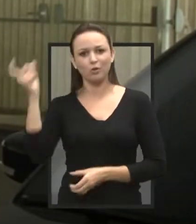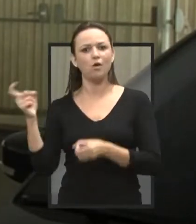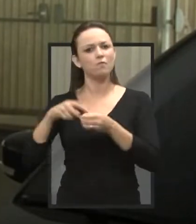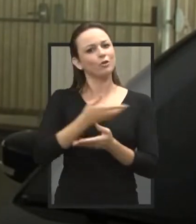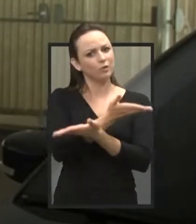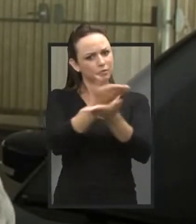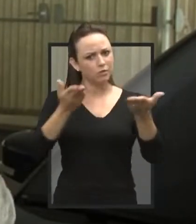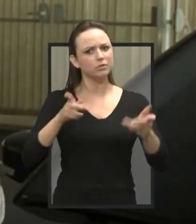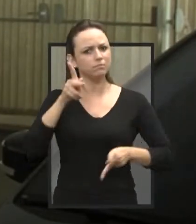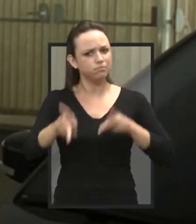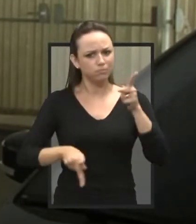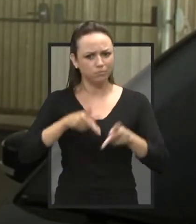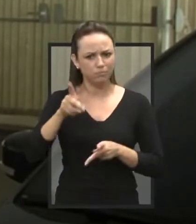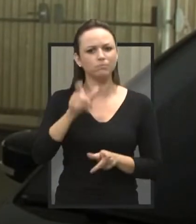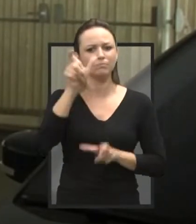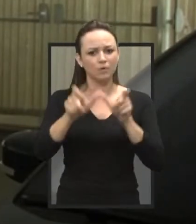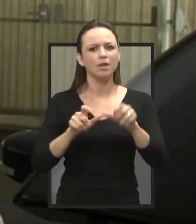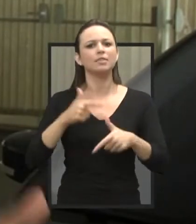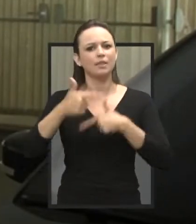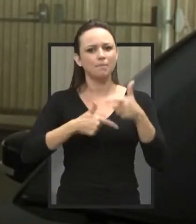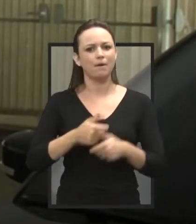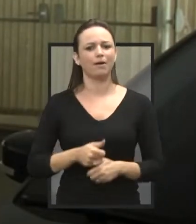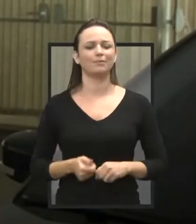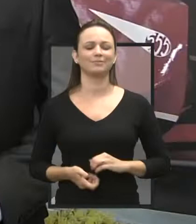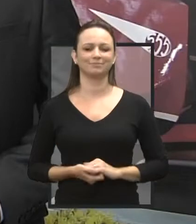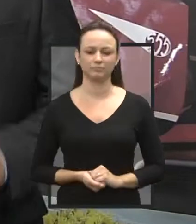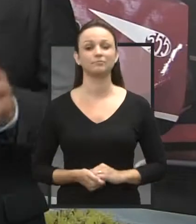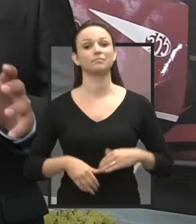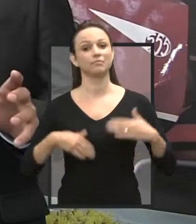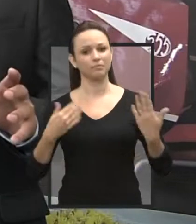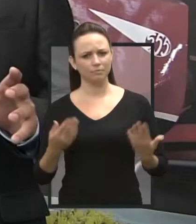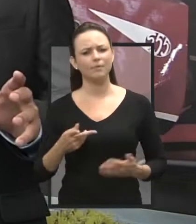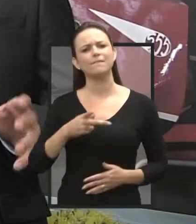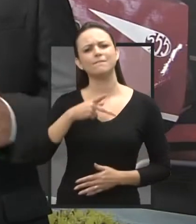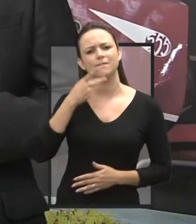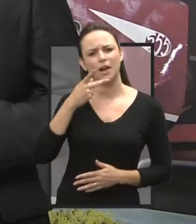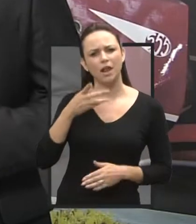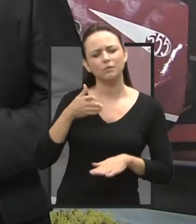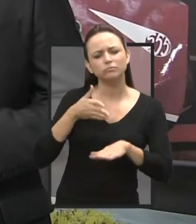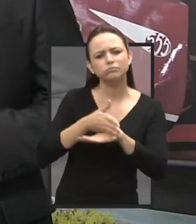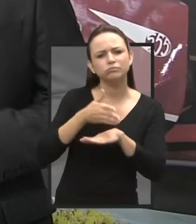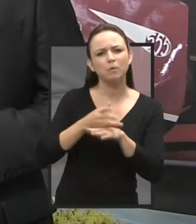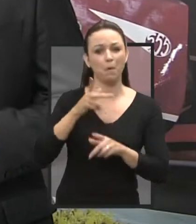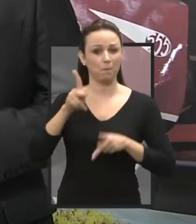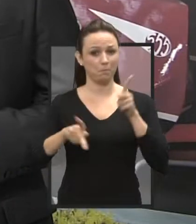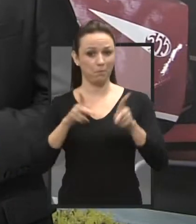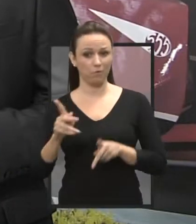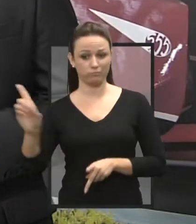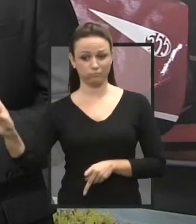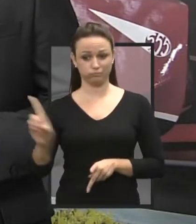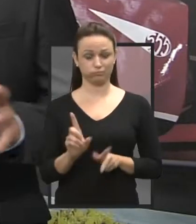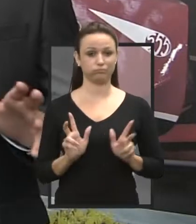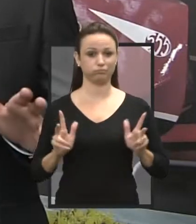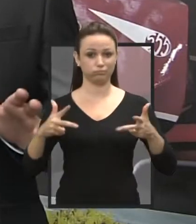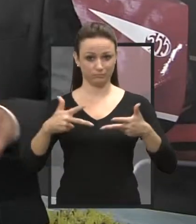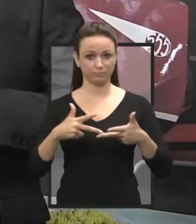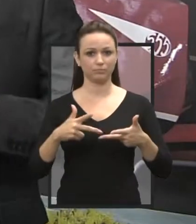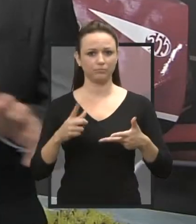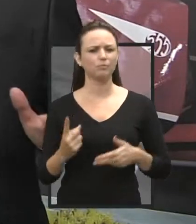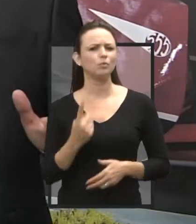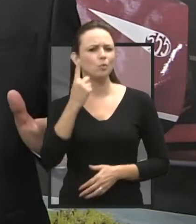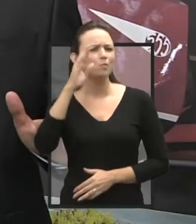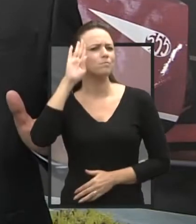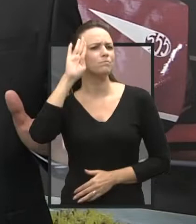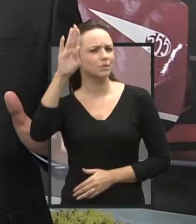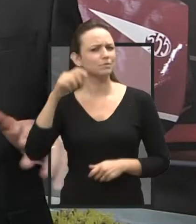ao cidadão com a garantia de serviços de qualidade. Ainda falando do acesso da população à Câmara, um fato